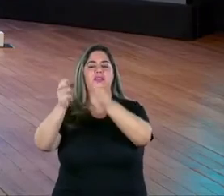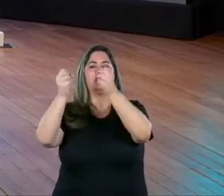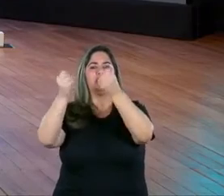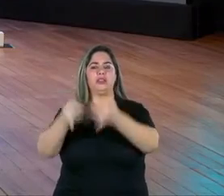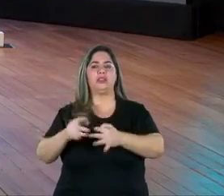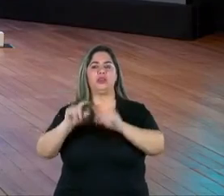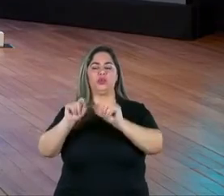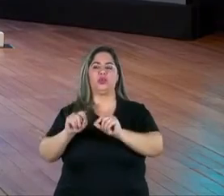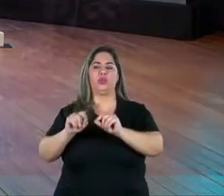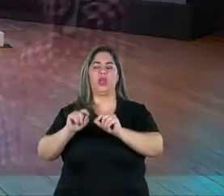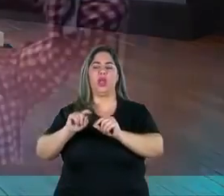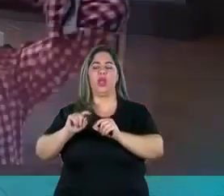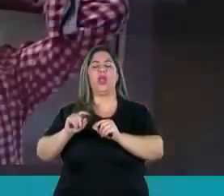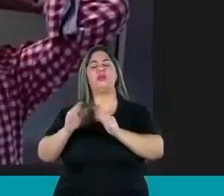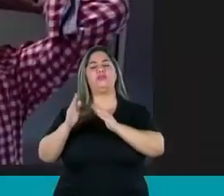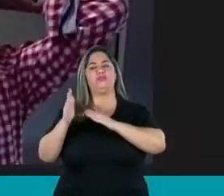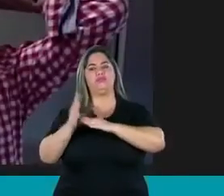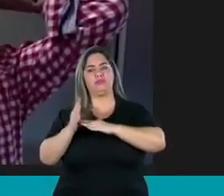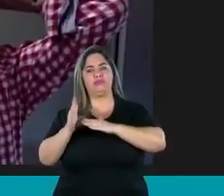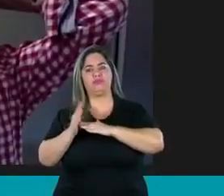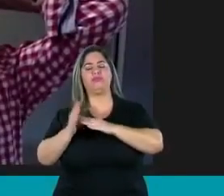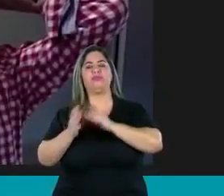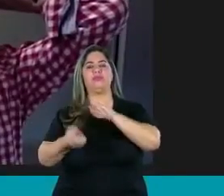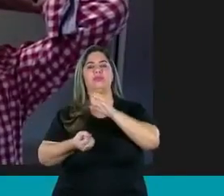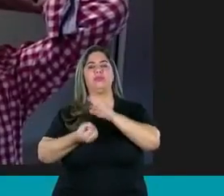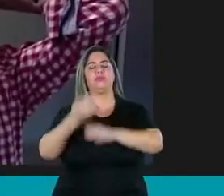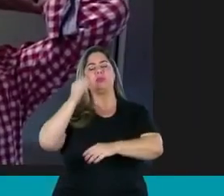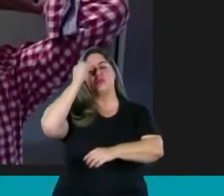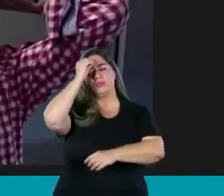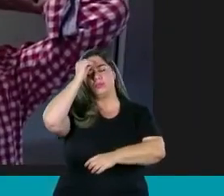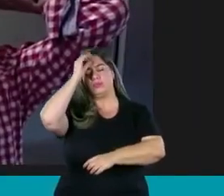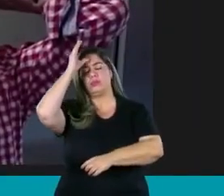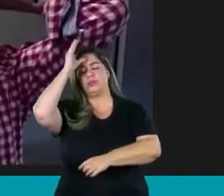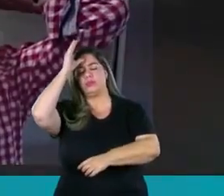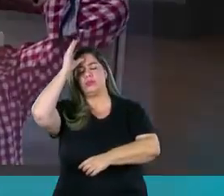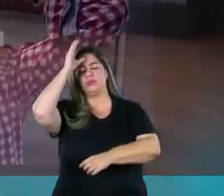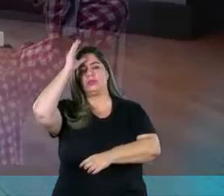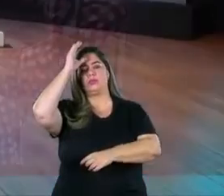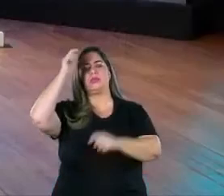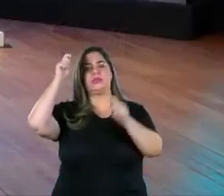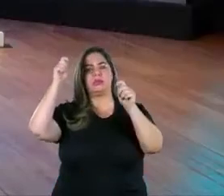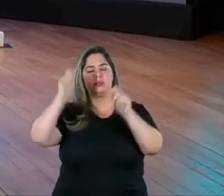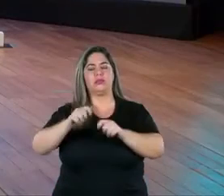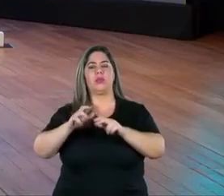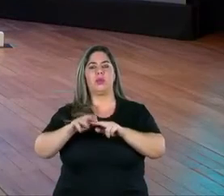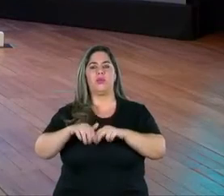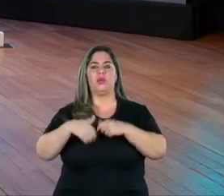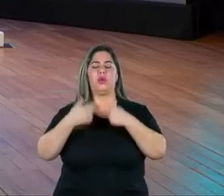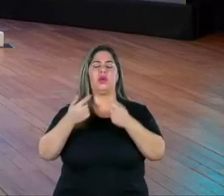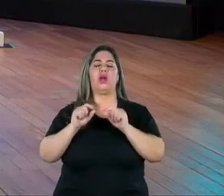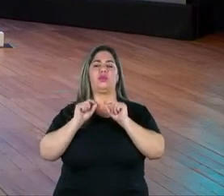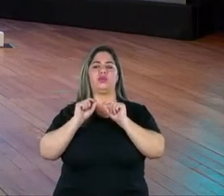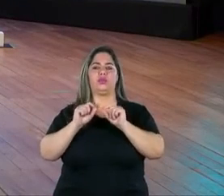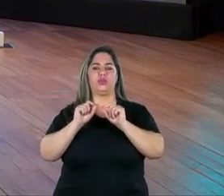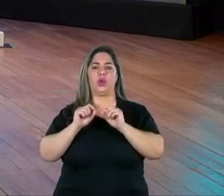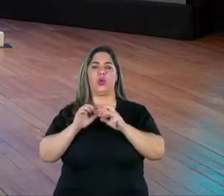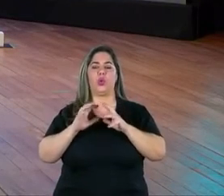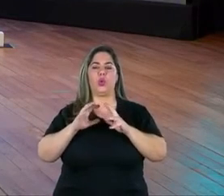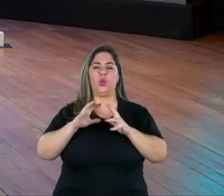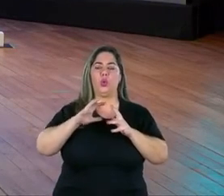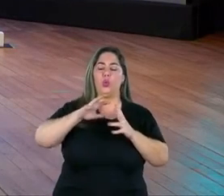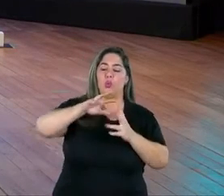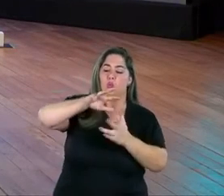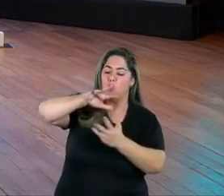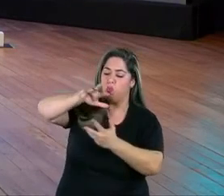condição pós-moderna desta para a produção do conhecimento. O seu paradigma se sustenta pela defesa da totalidade